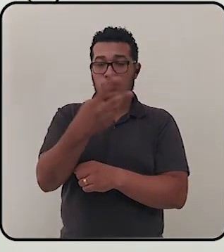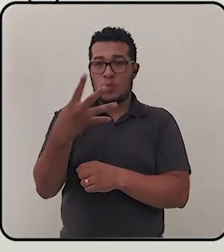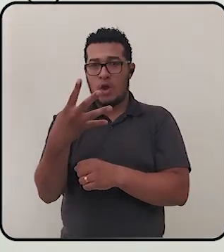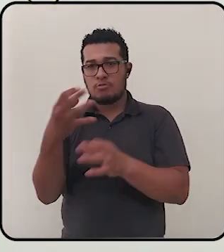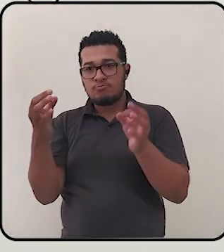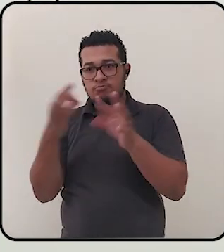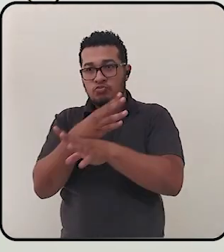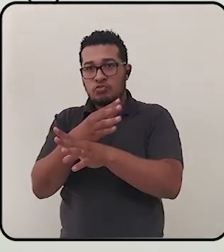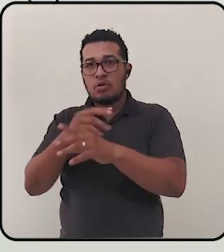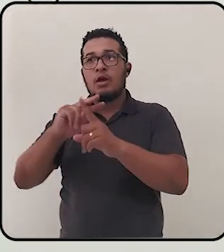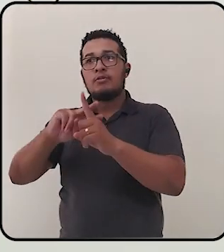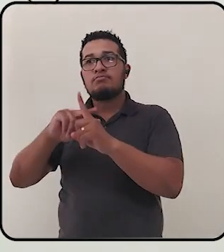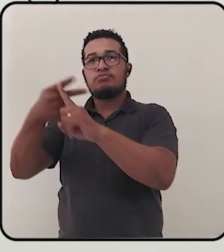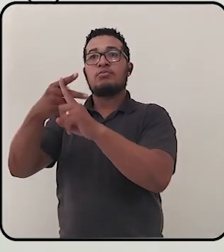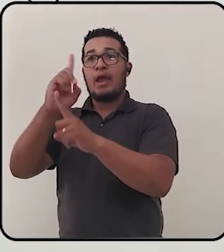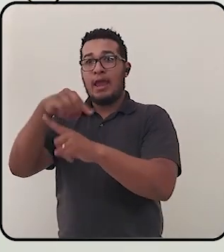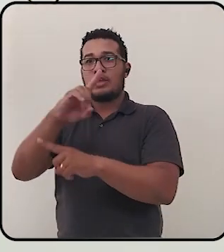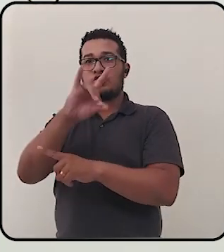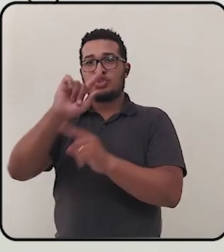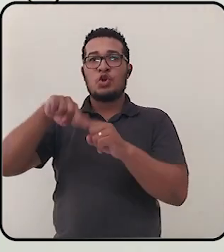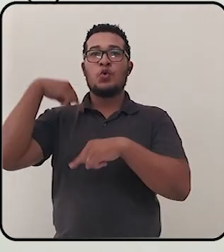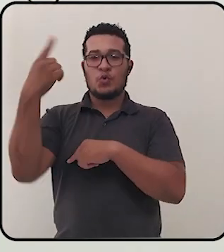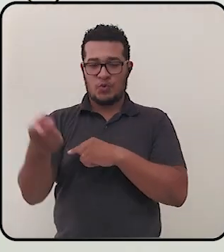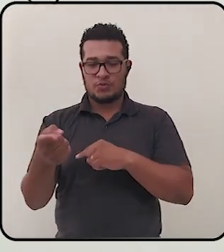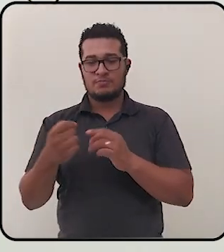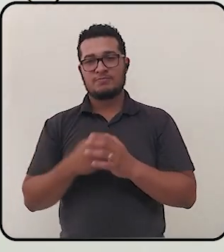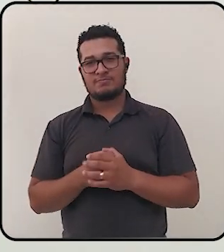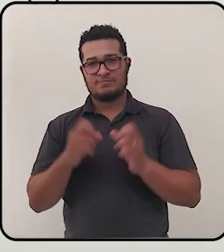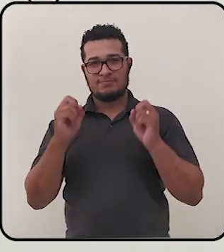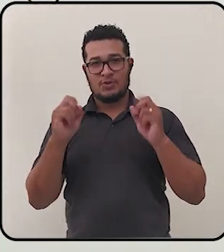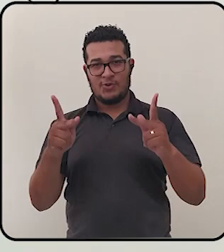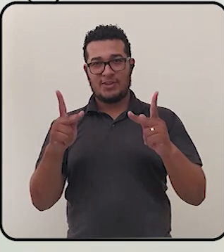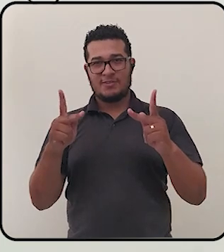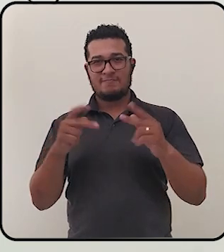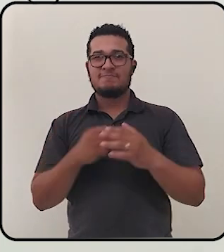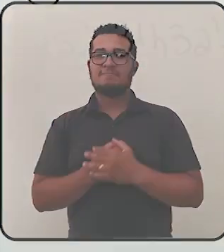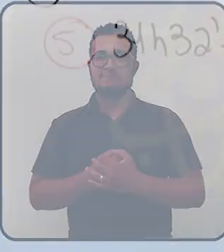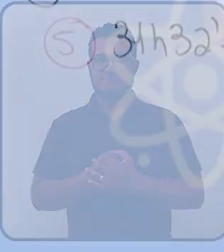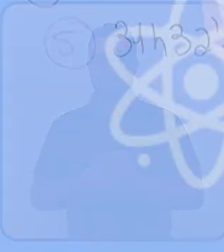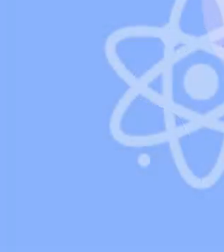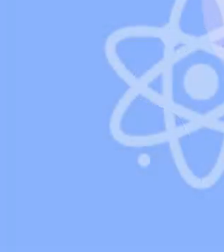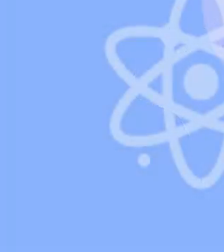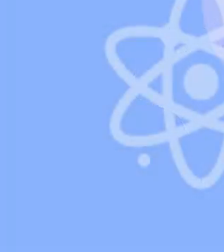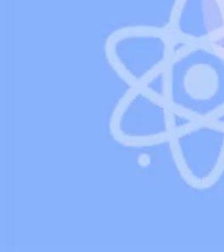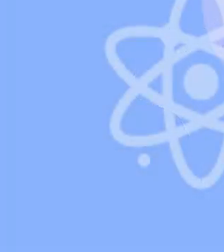24, é o dia seguinte. Ok, pessoal?